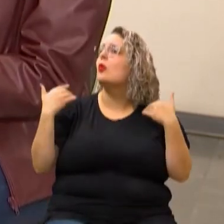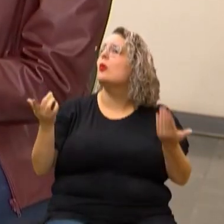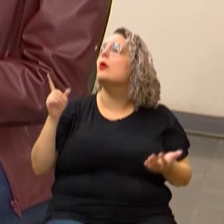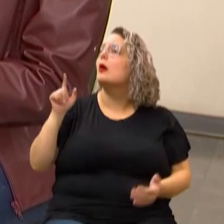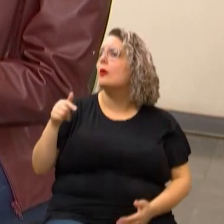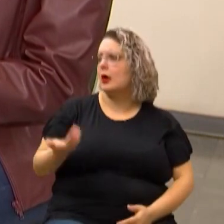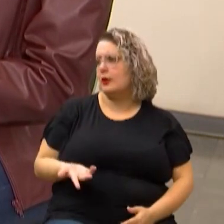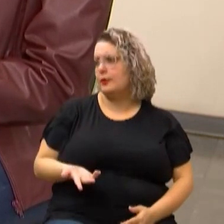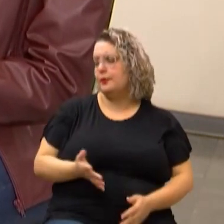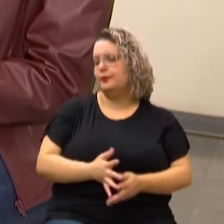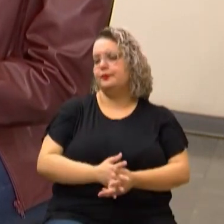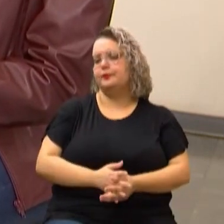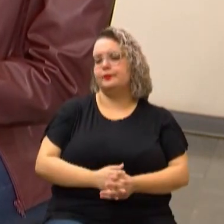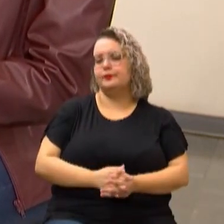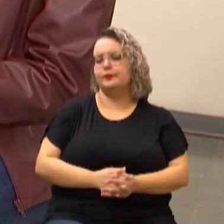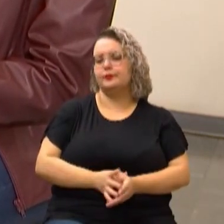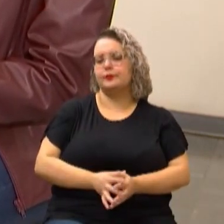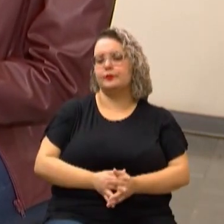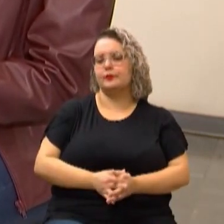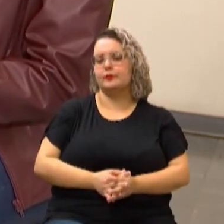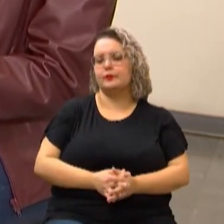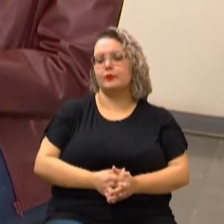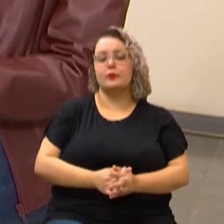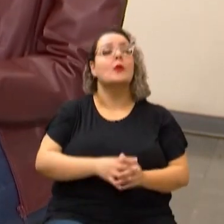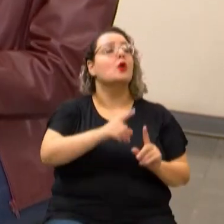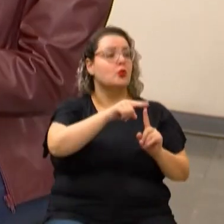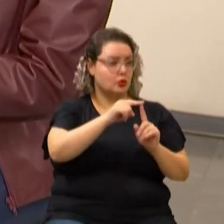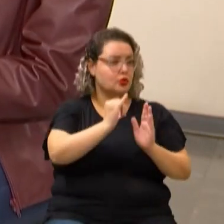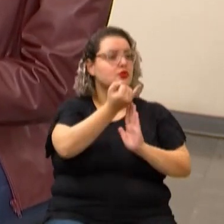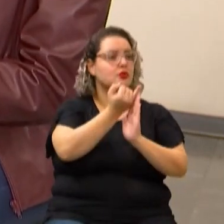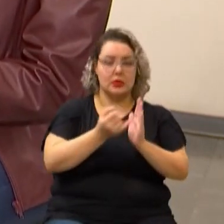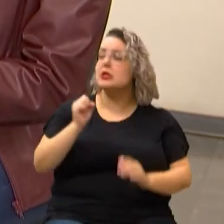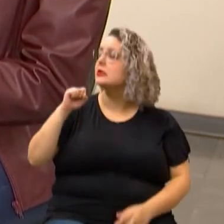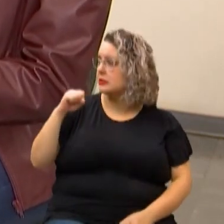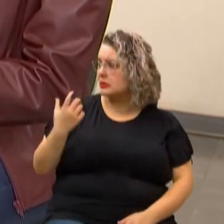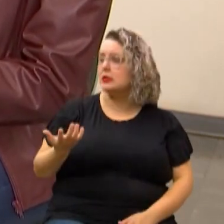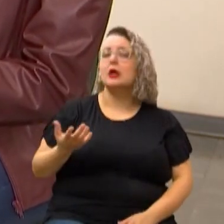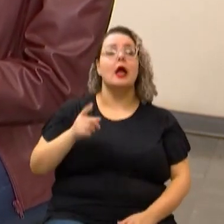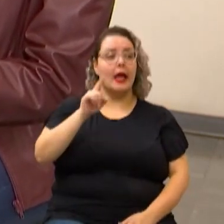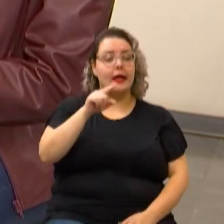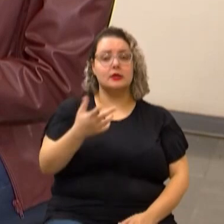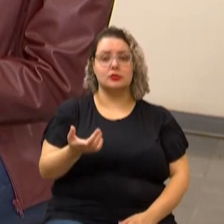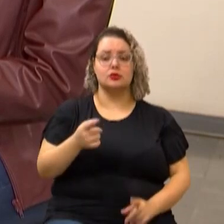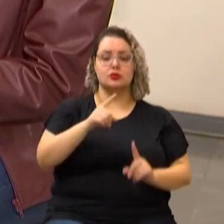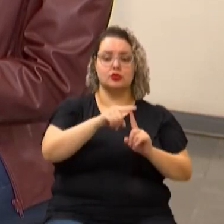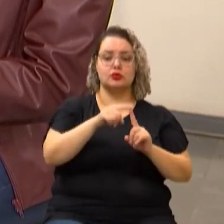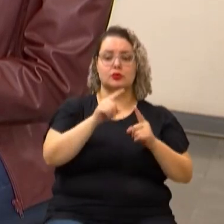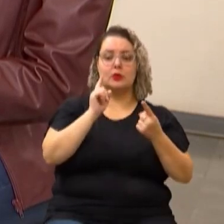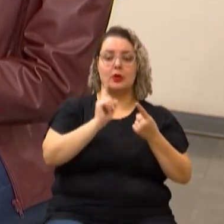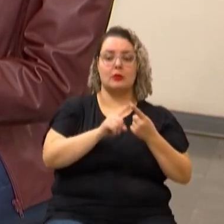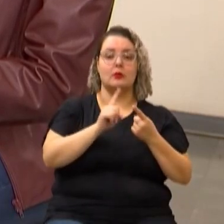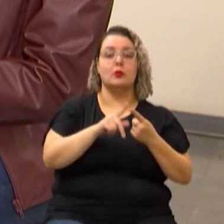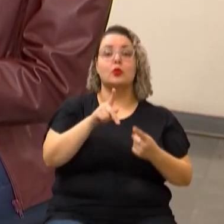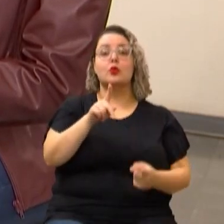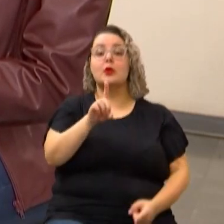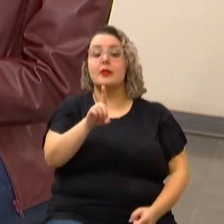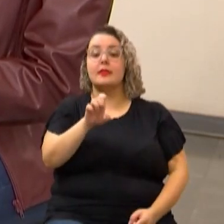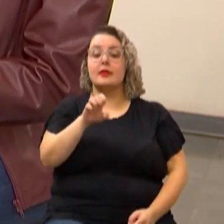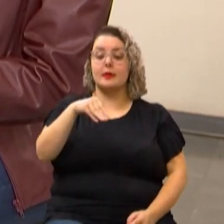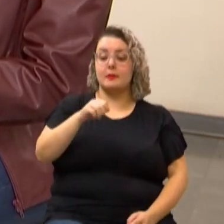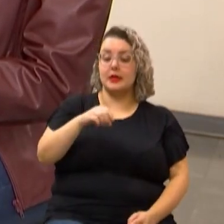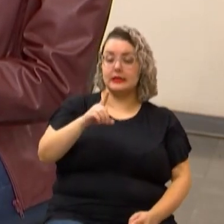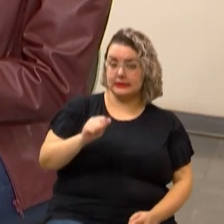uma inflação por demanda, como você comenta, o que faz a inflação? Por demanda. Estou buscando, querendo comprar